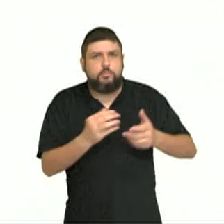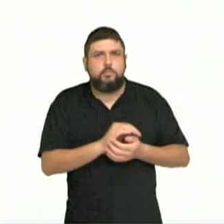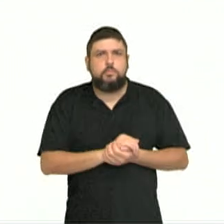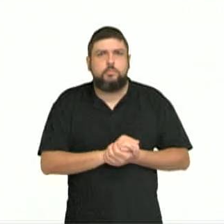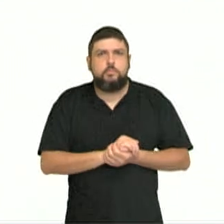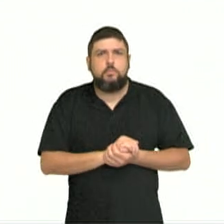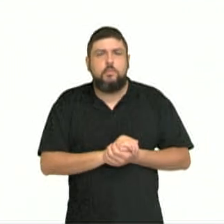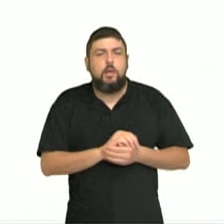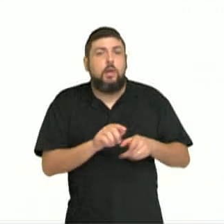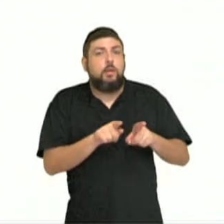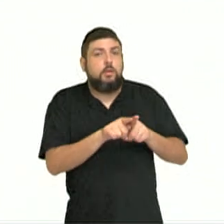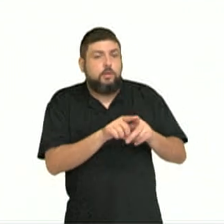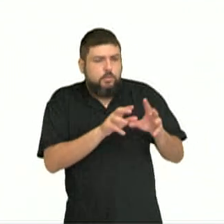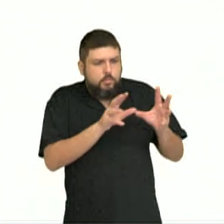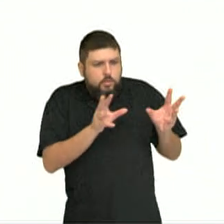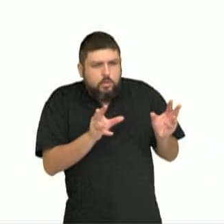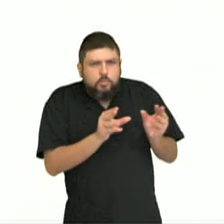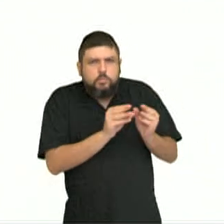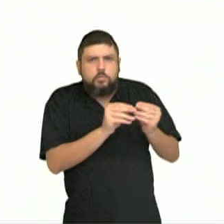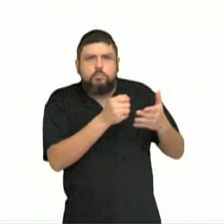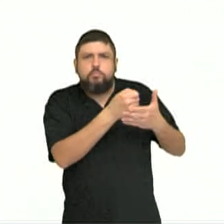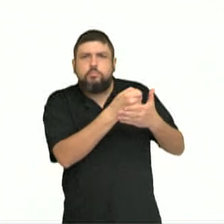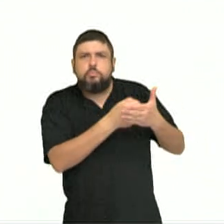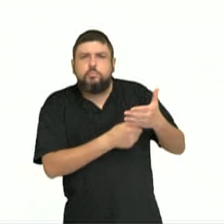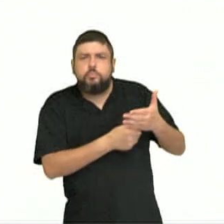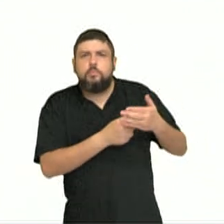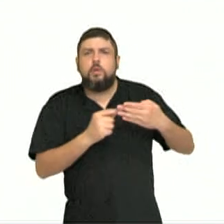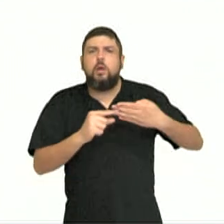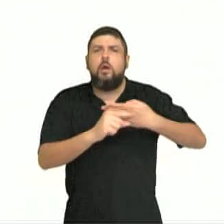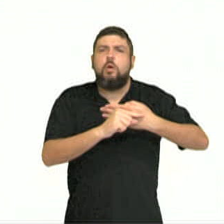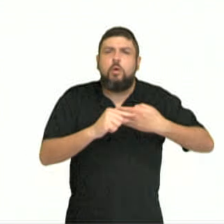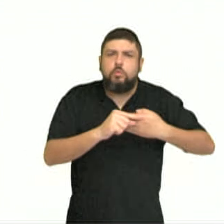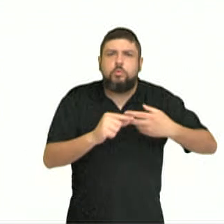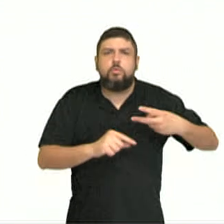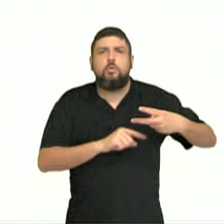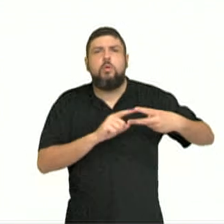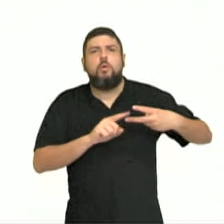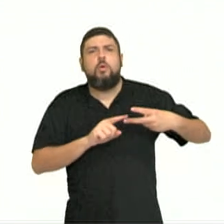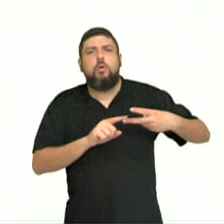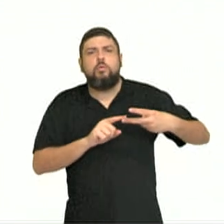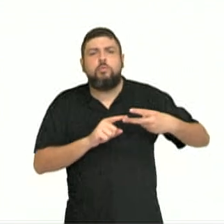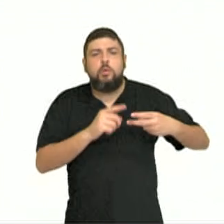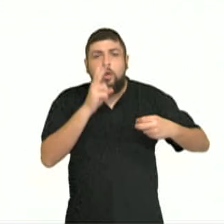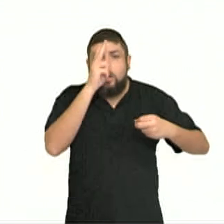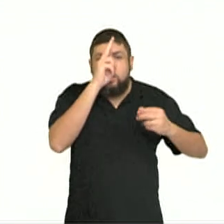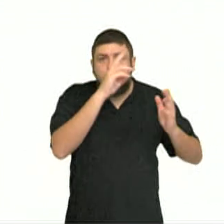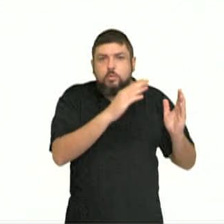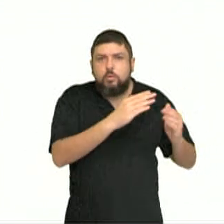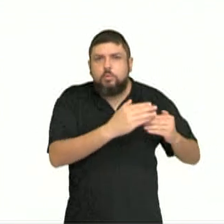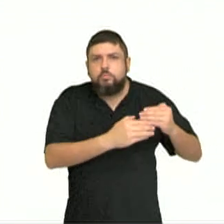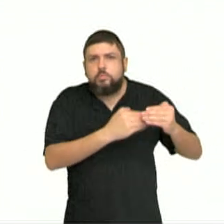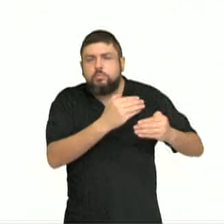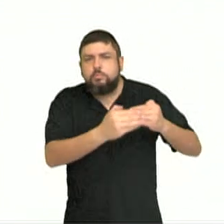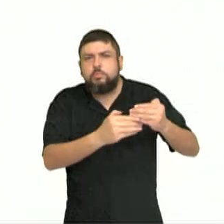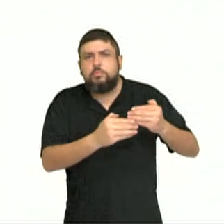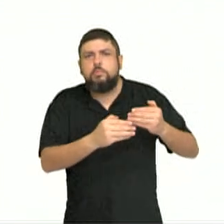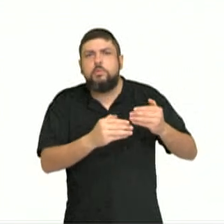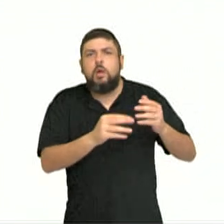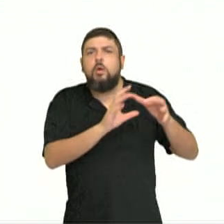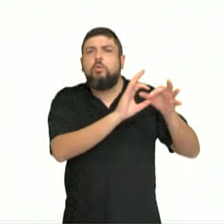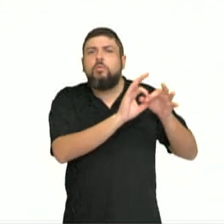Sucintamente a obra analisada, autor, enredo, contexto, elenco, etc. Sucinto quer